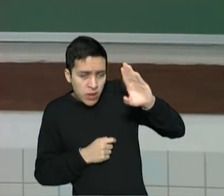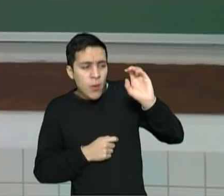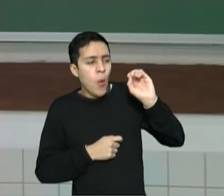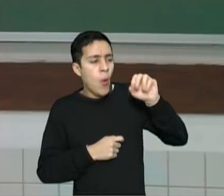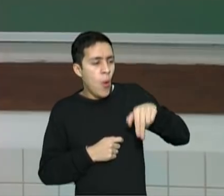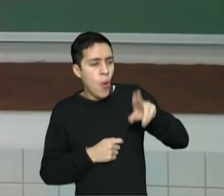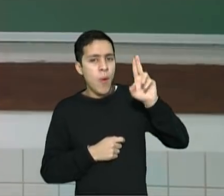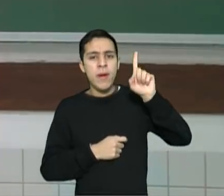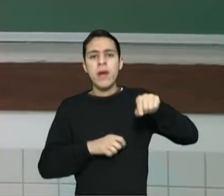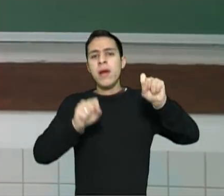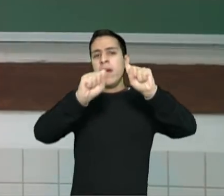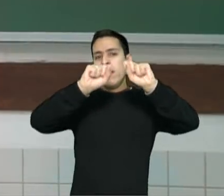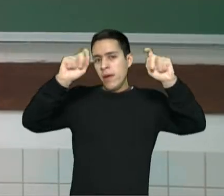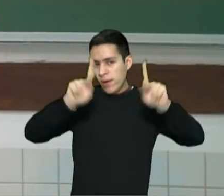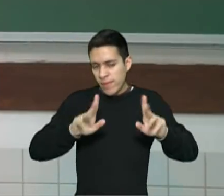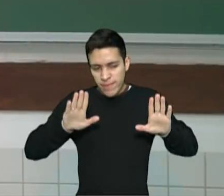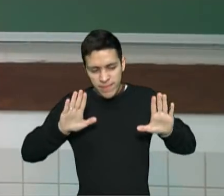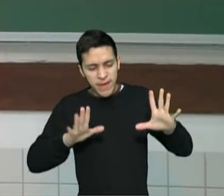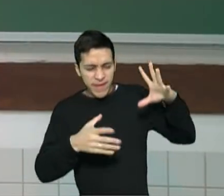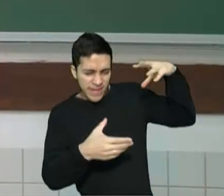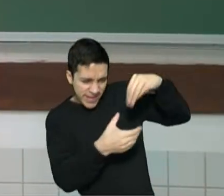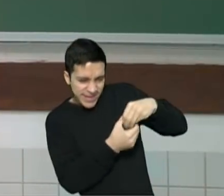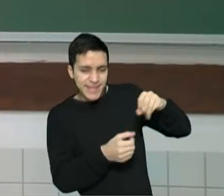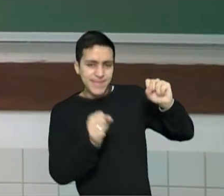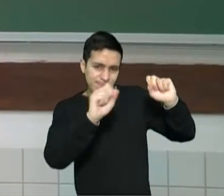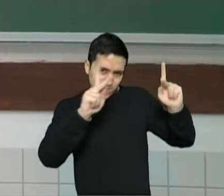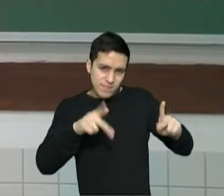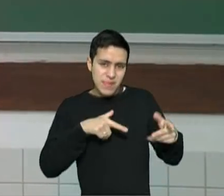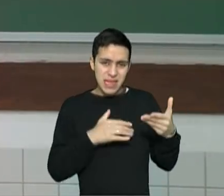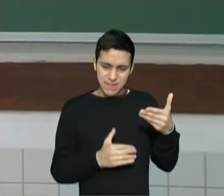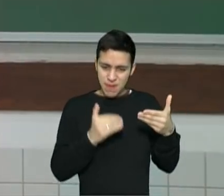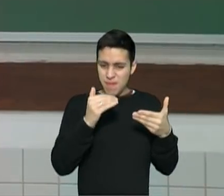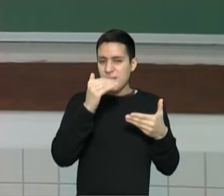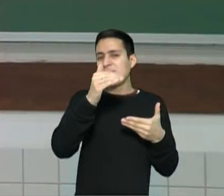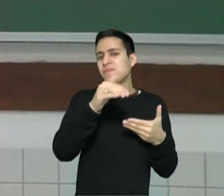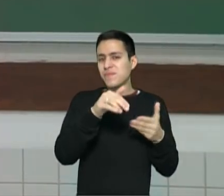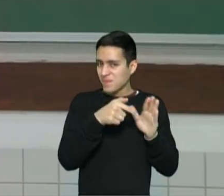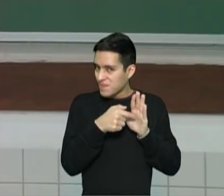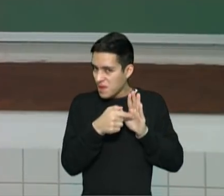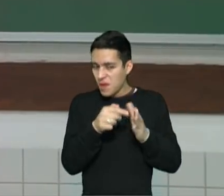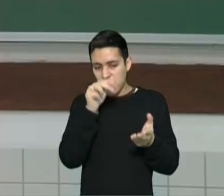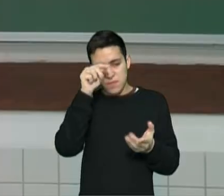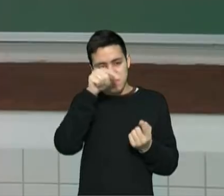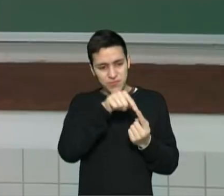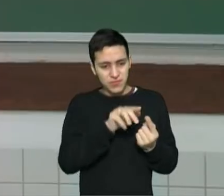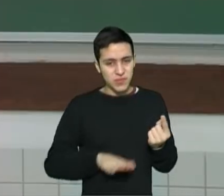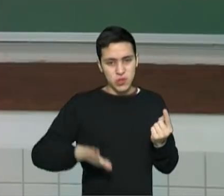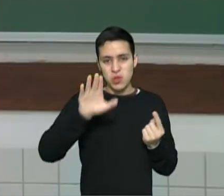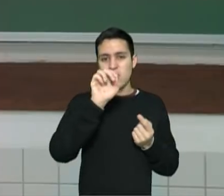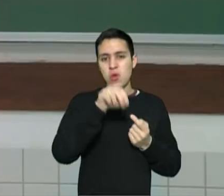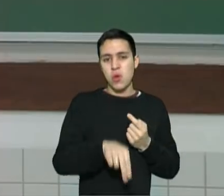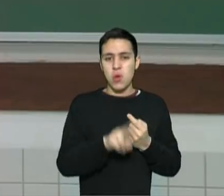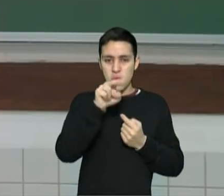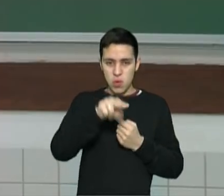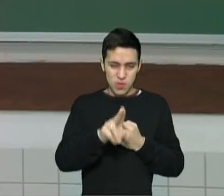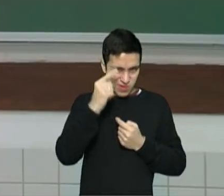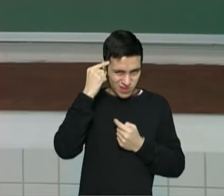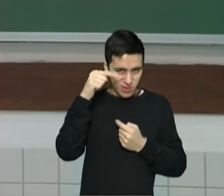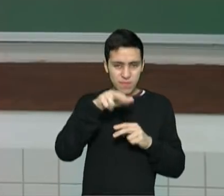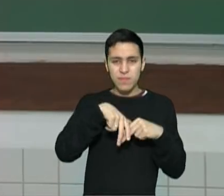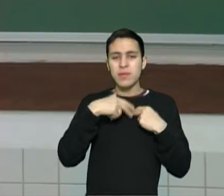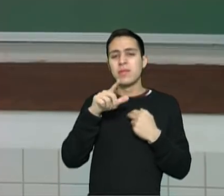ONU é paz, mas dentro dessa paz nós temos vários níveis, que é o que demonstra o objetivo geral dela. Então, por isso, letra